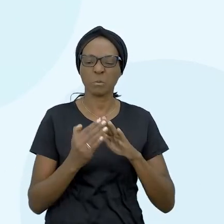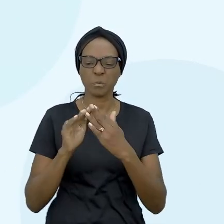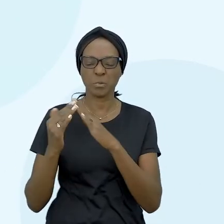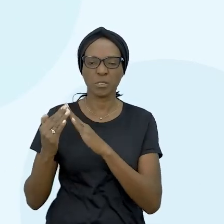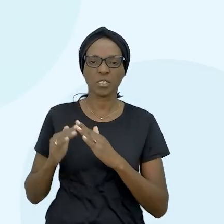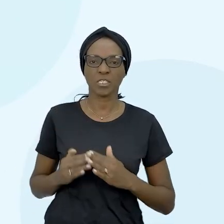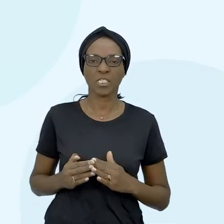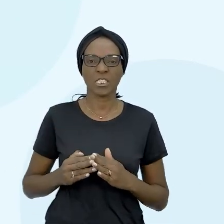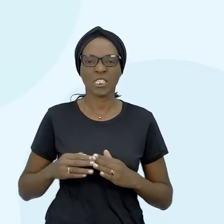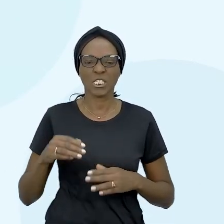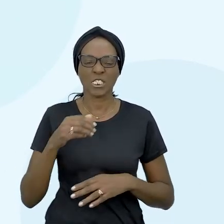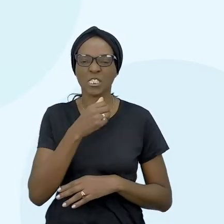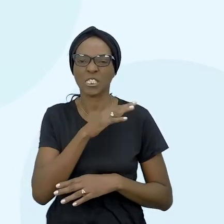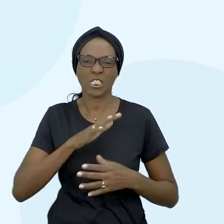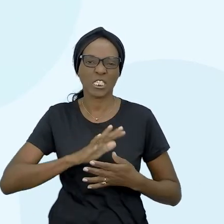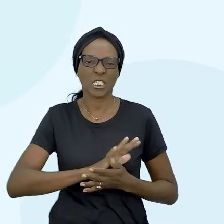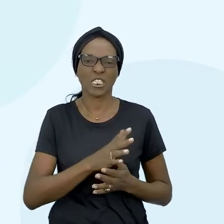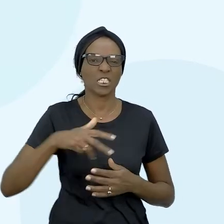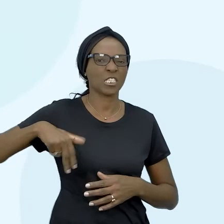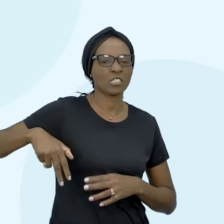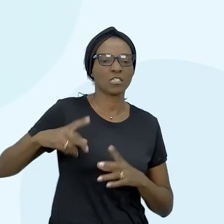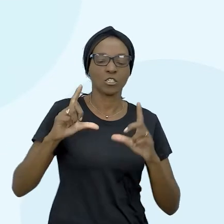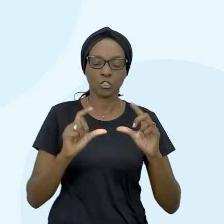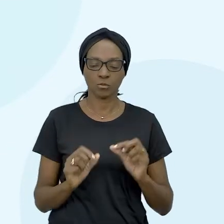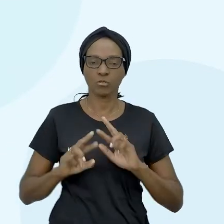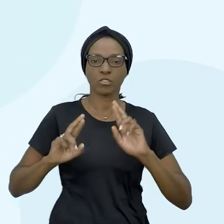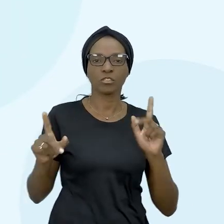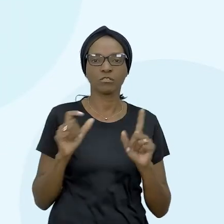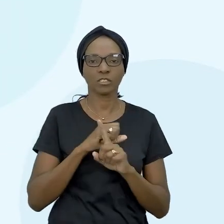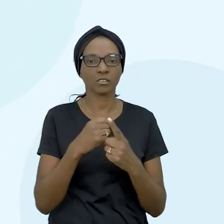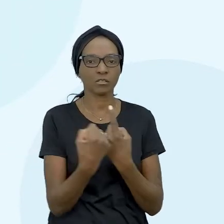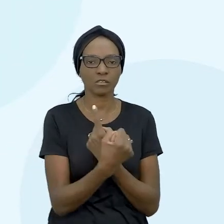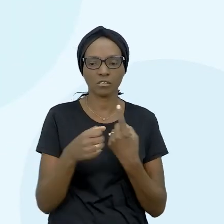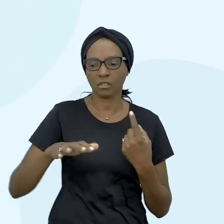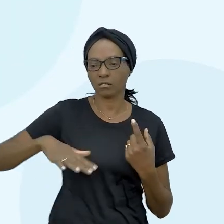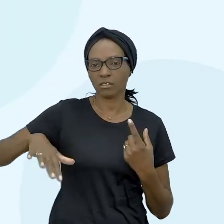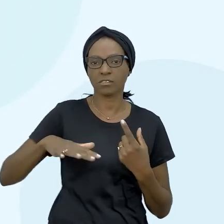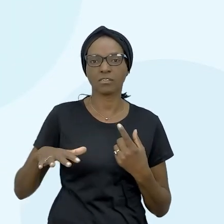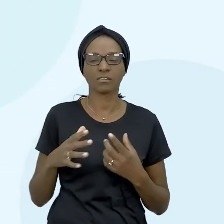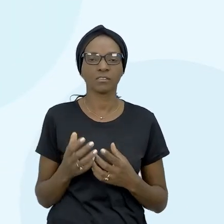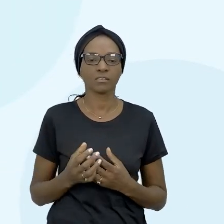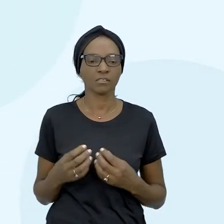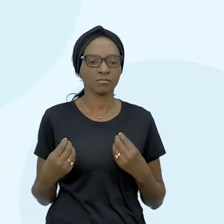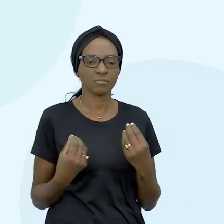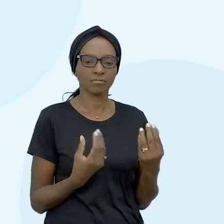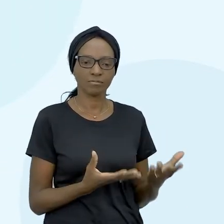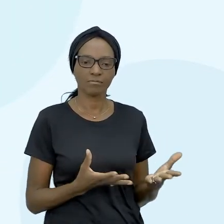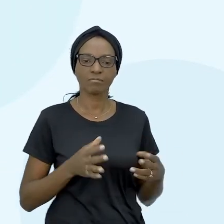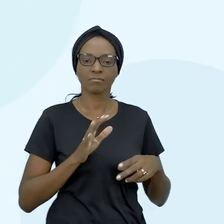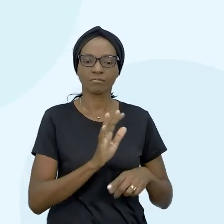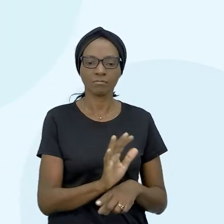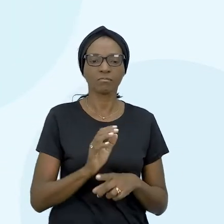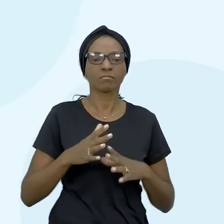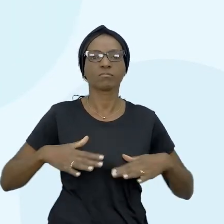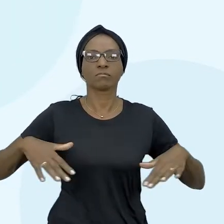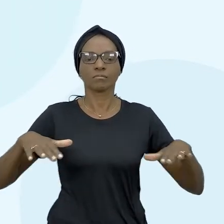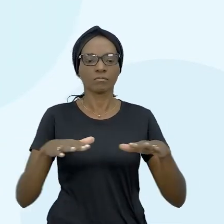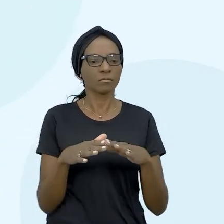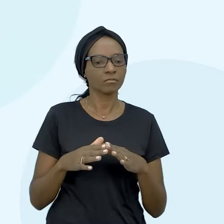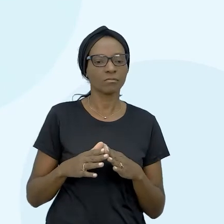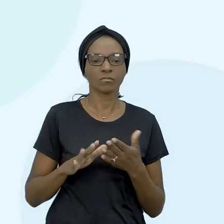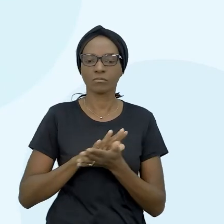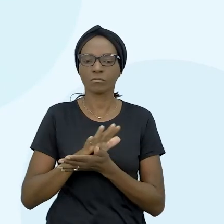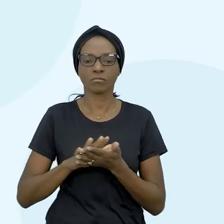a marginalização e reduzir desigualdades sociais e regionais, e promover o bem de todos sem qualquer forma